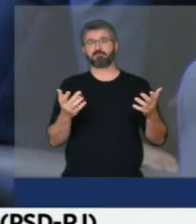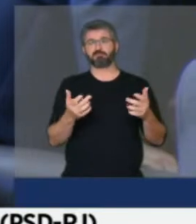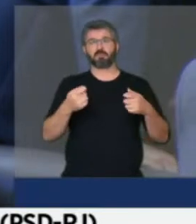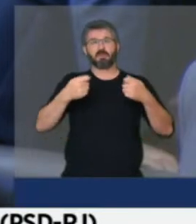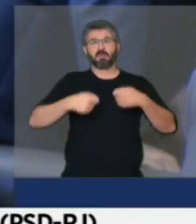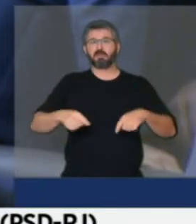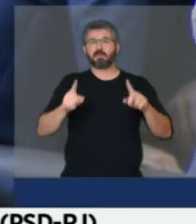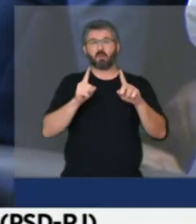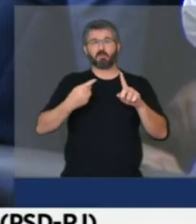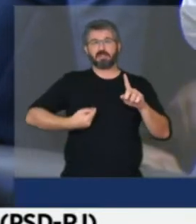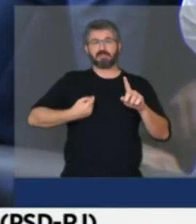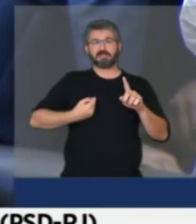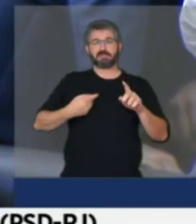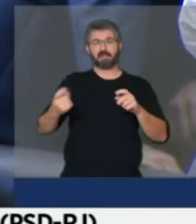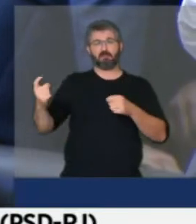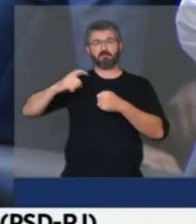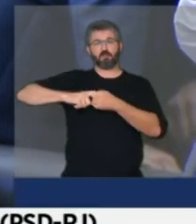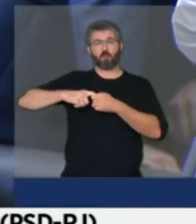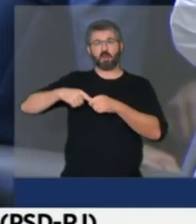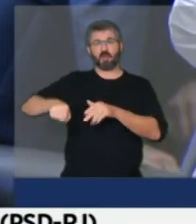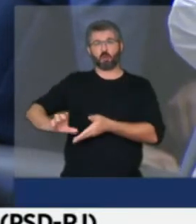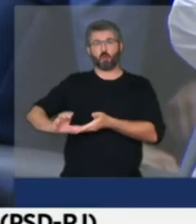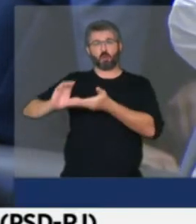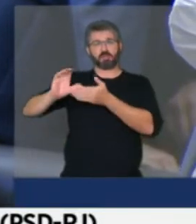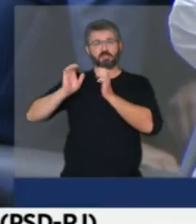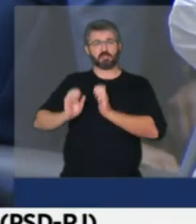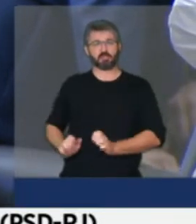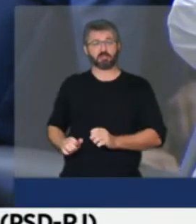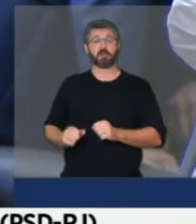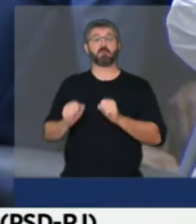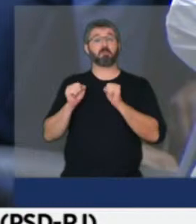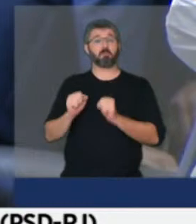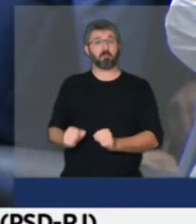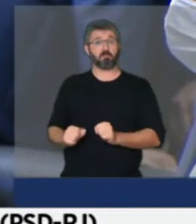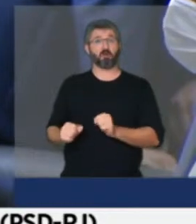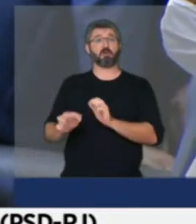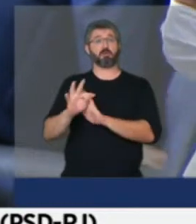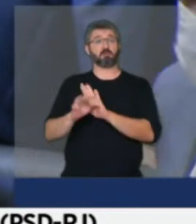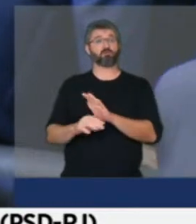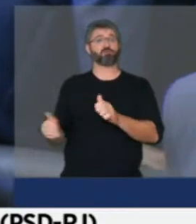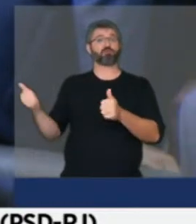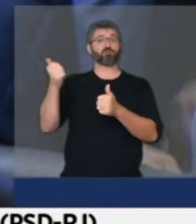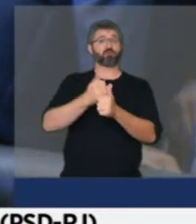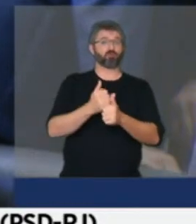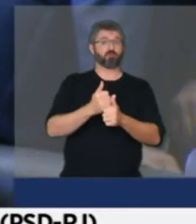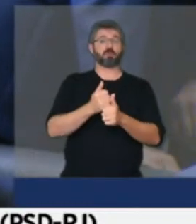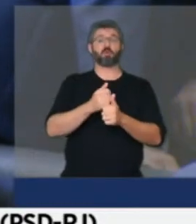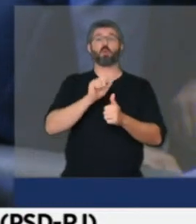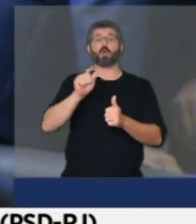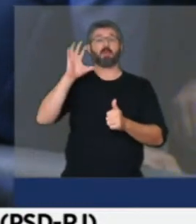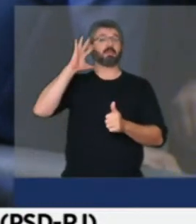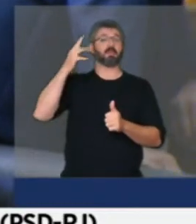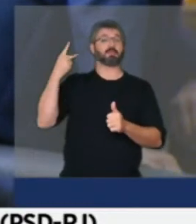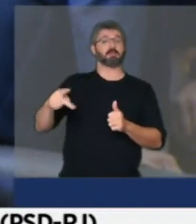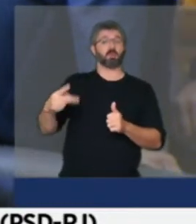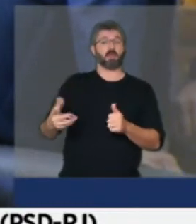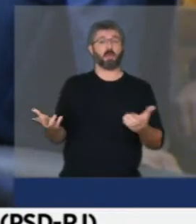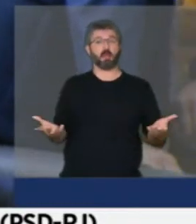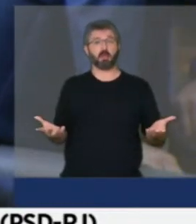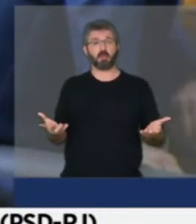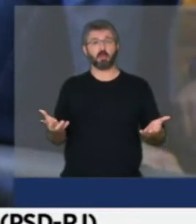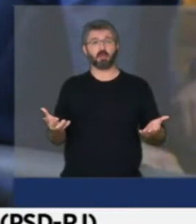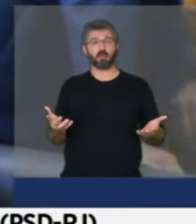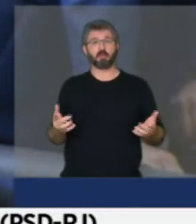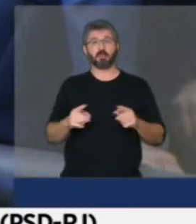ser membro do Conselho de Ética, podendo apresentar substitutivos ao PRC do Conselho sem sequer